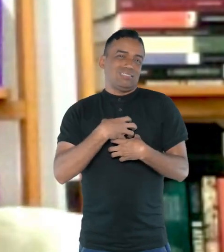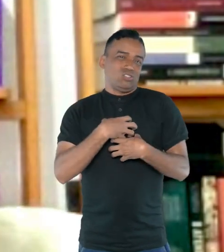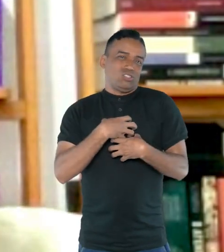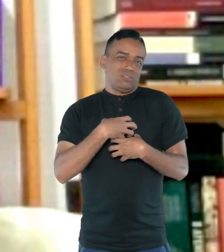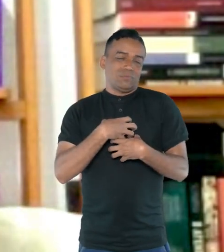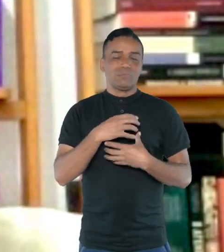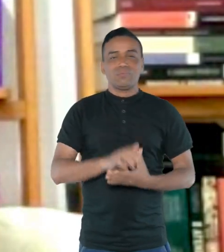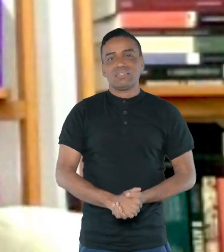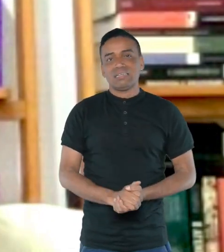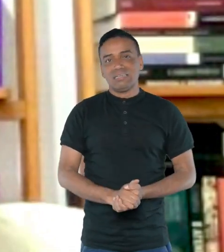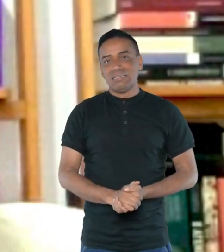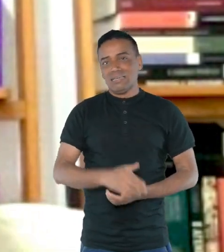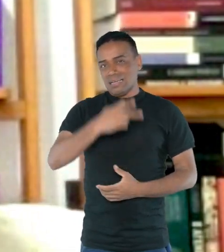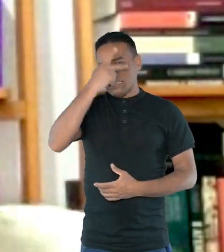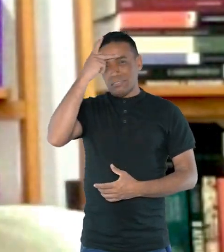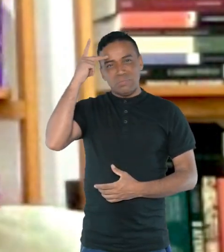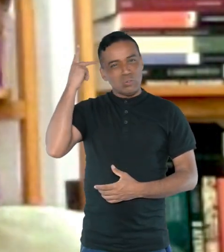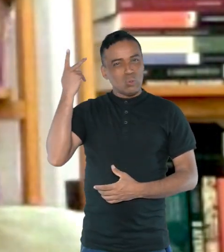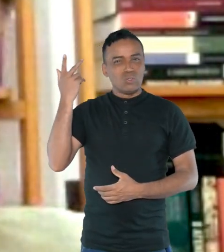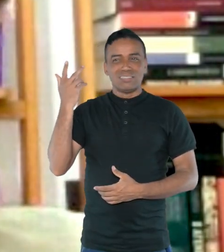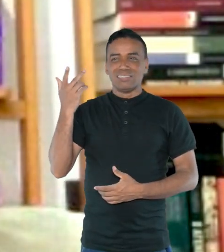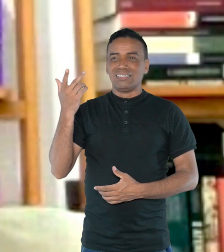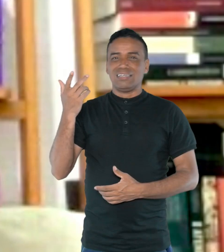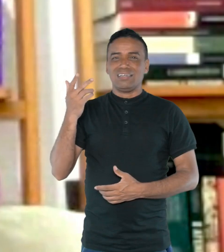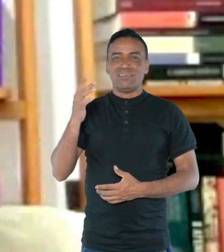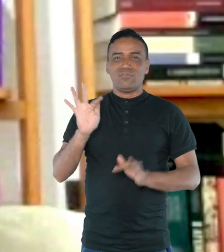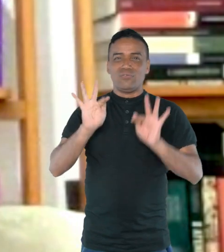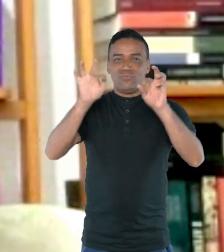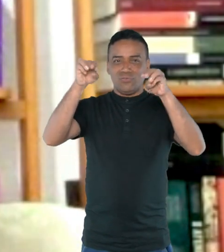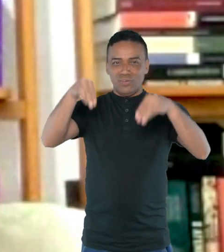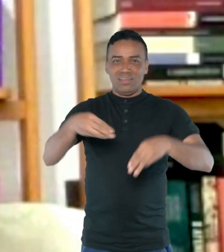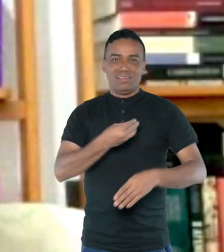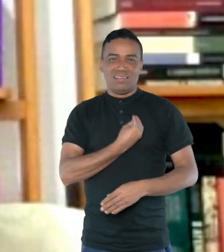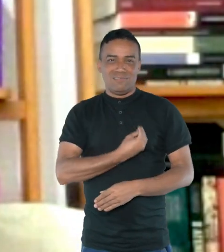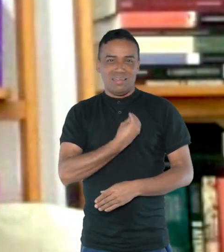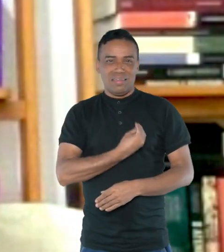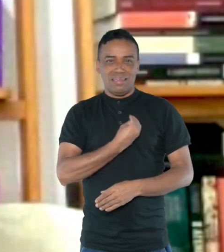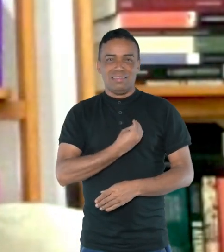São pessoas que têm finais trágicos, são pessoas